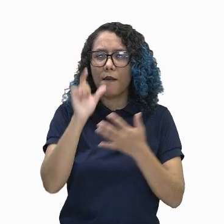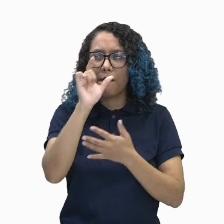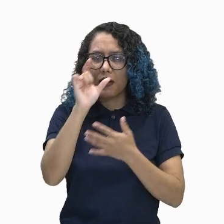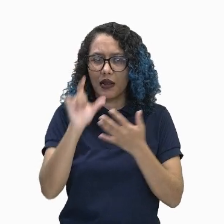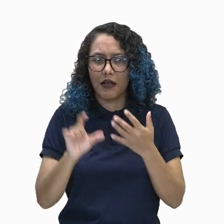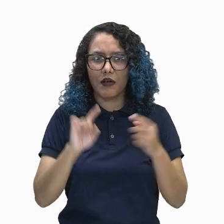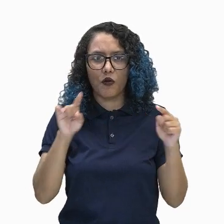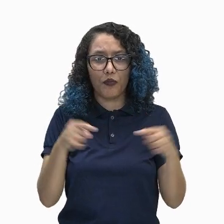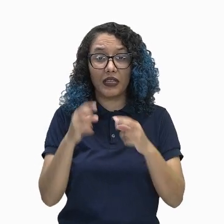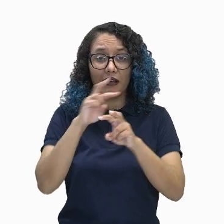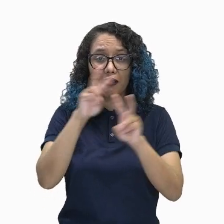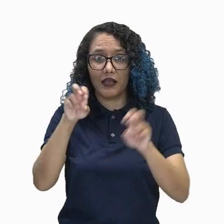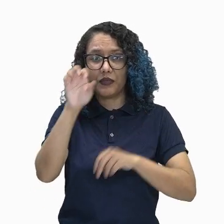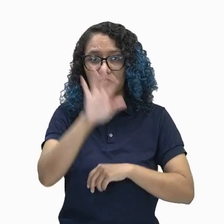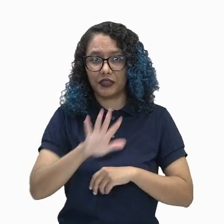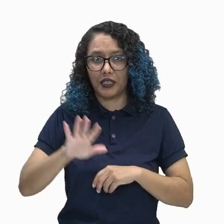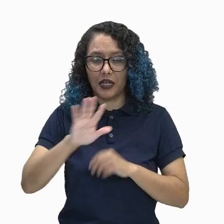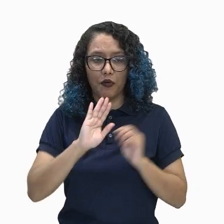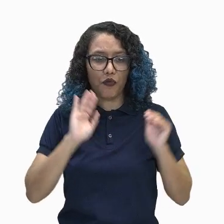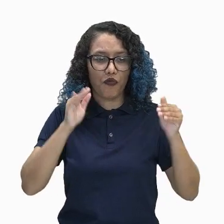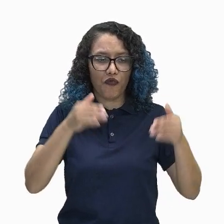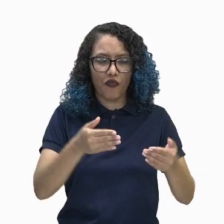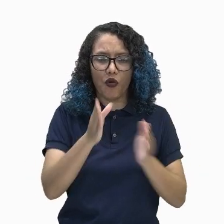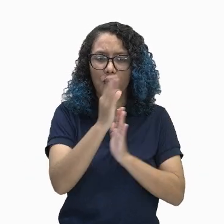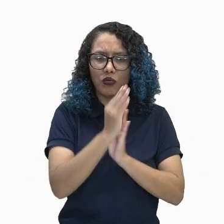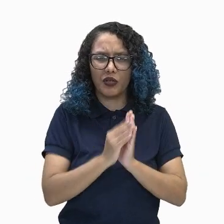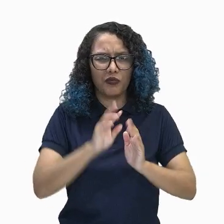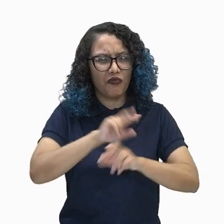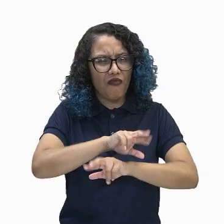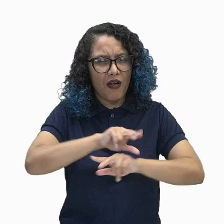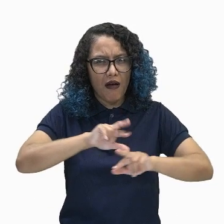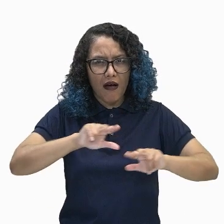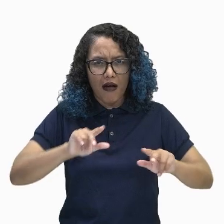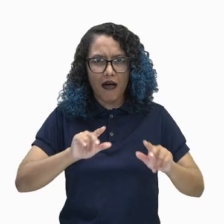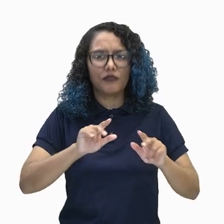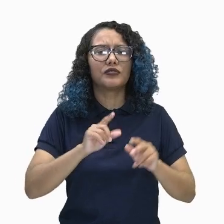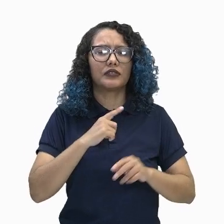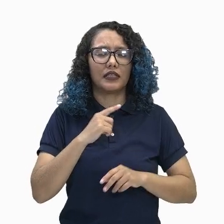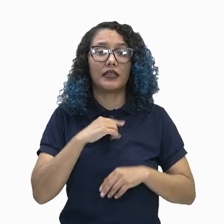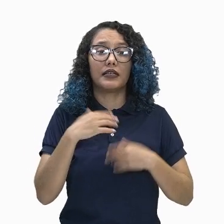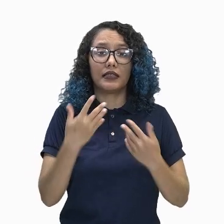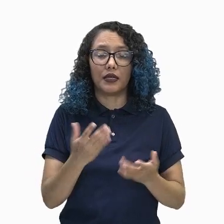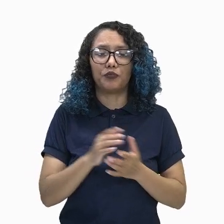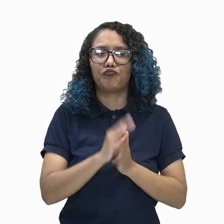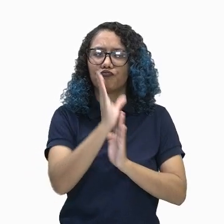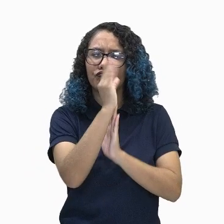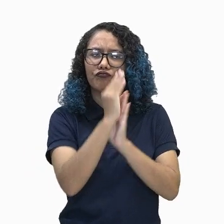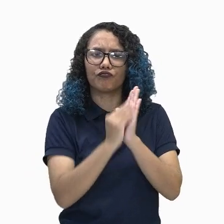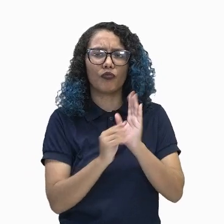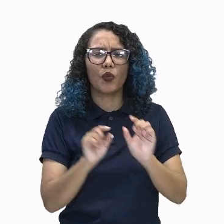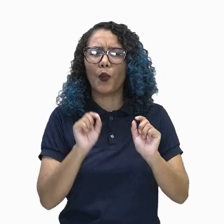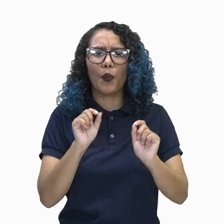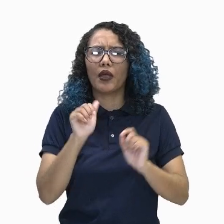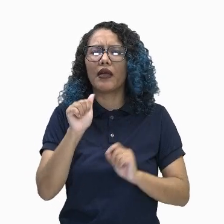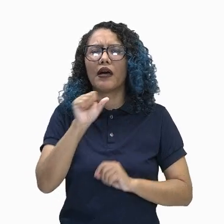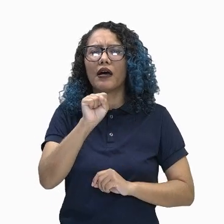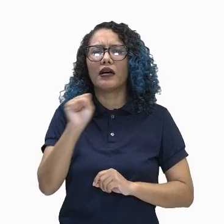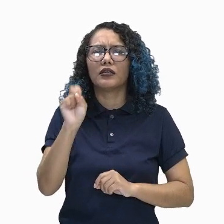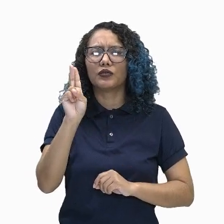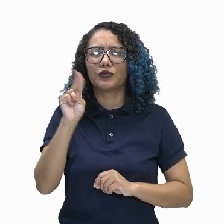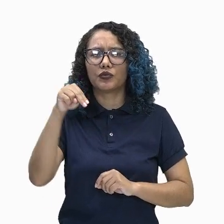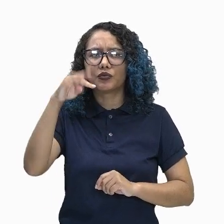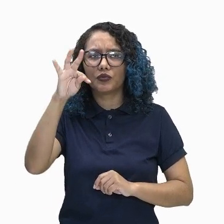que abordam diversos conteúdos, diversos assuntos. E por falar em assunto, o que é o assunto? O assunto, gente,